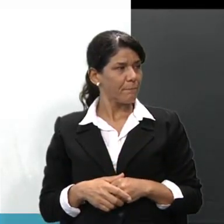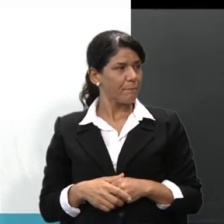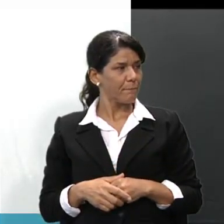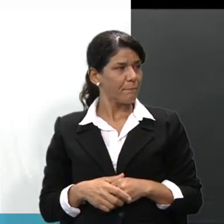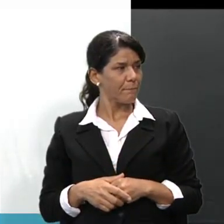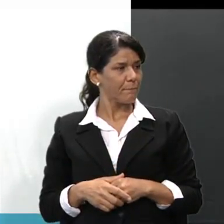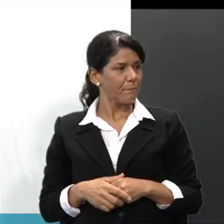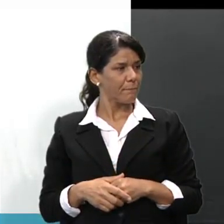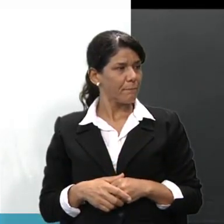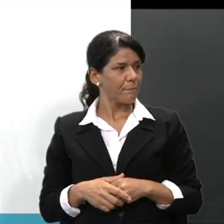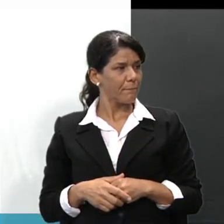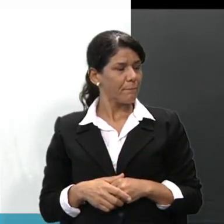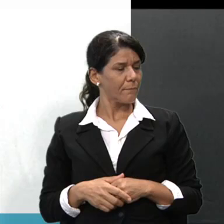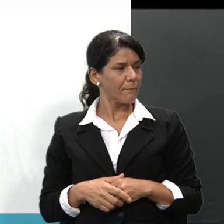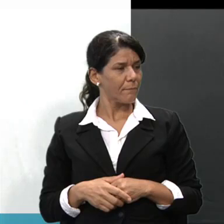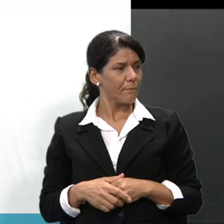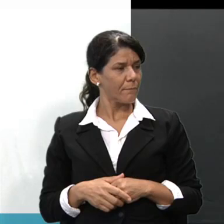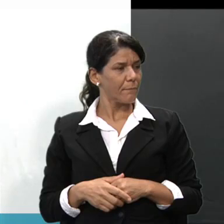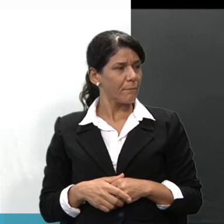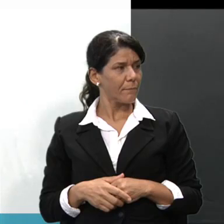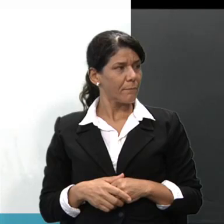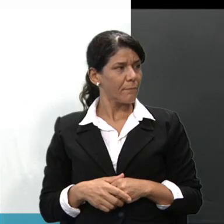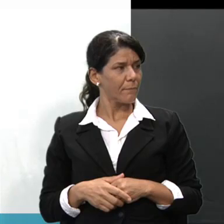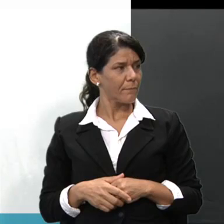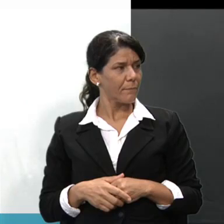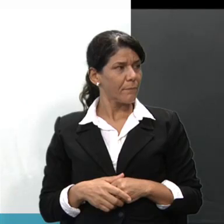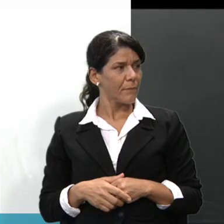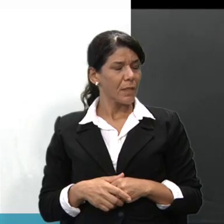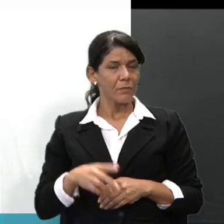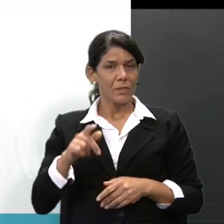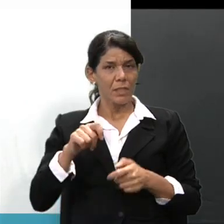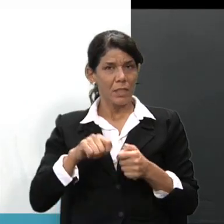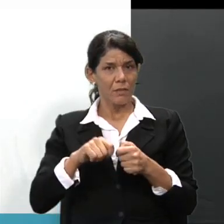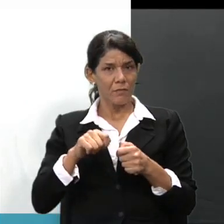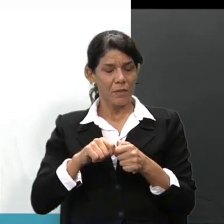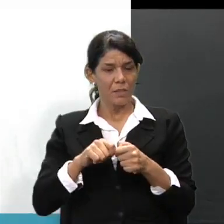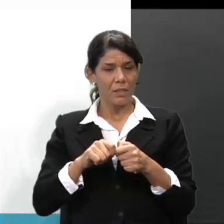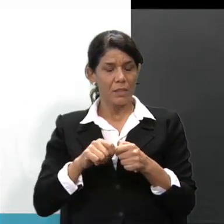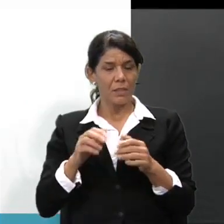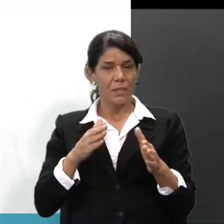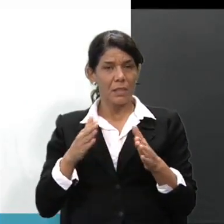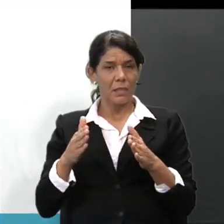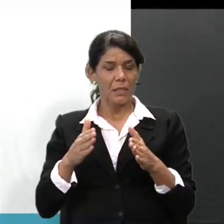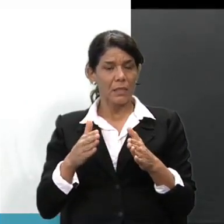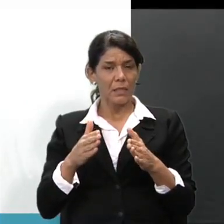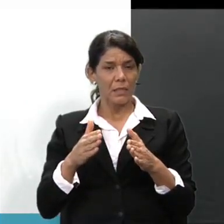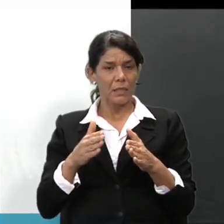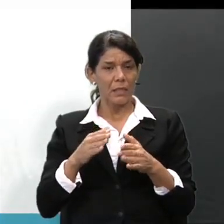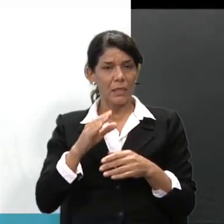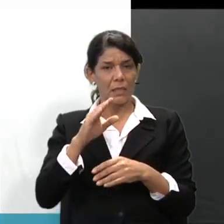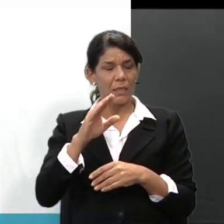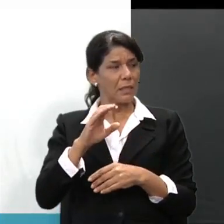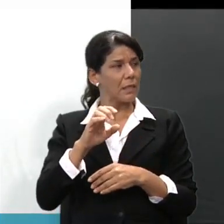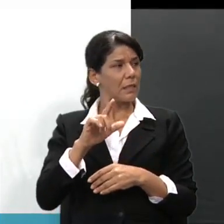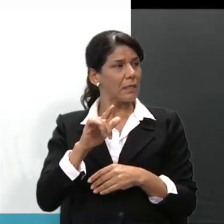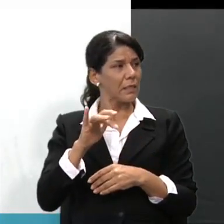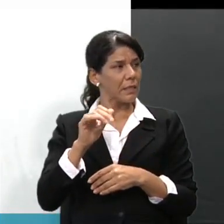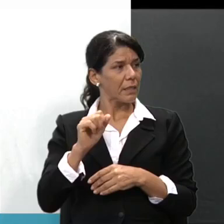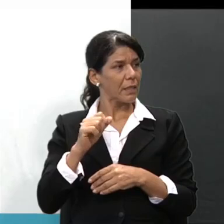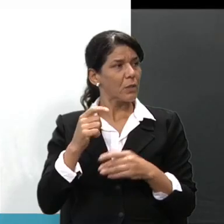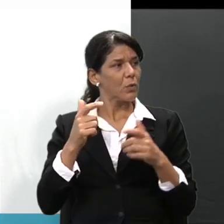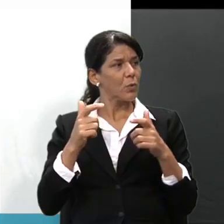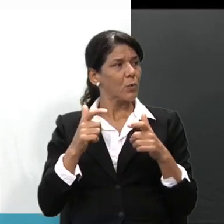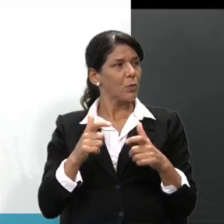de quadril, tá? Lateralizado, você faz a delimitação, então, da espinha ilíaca, na